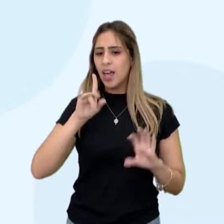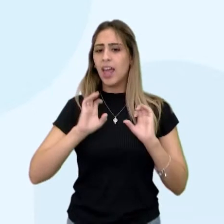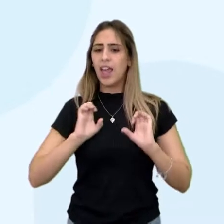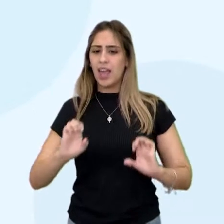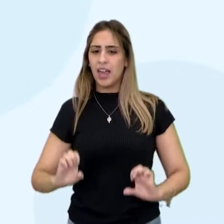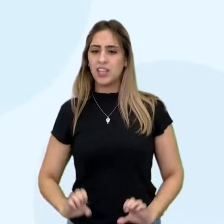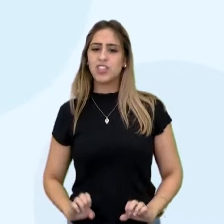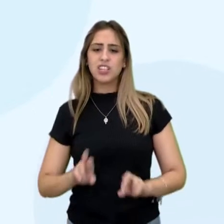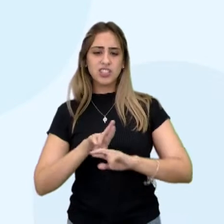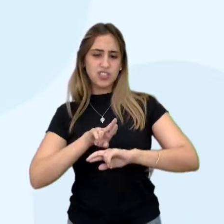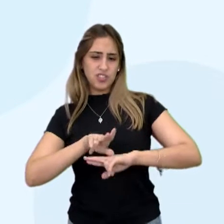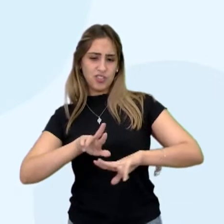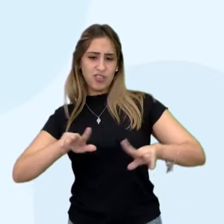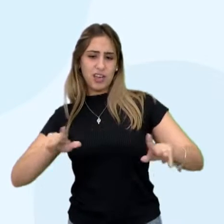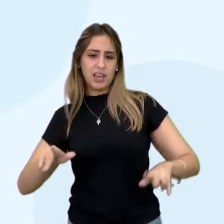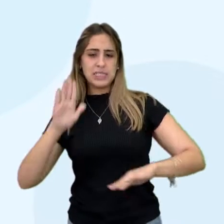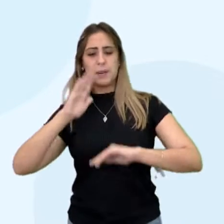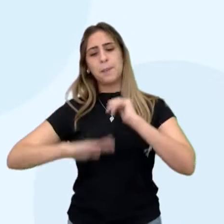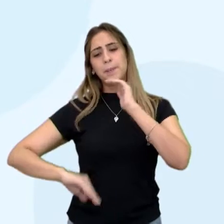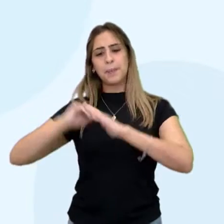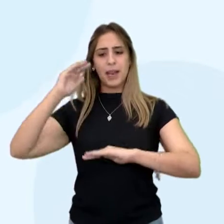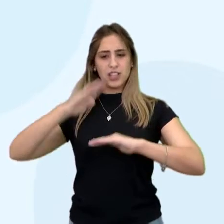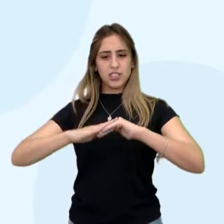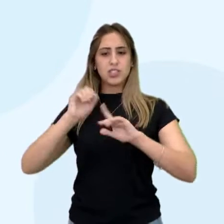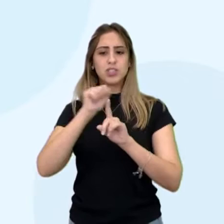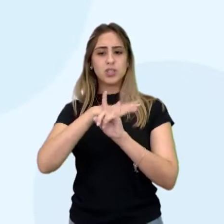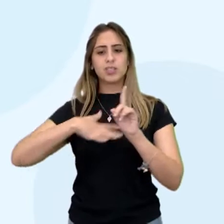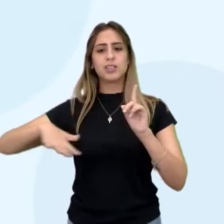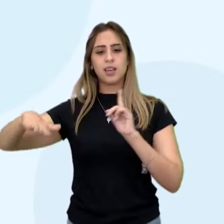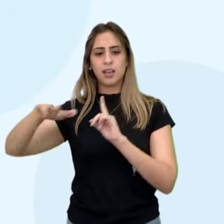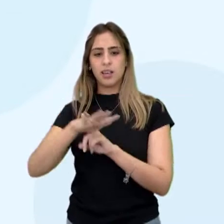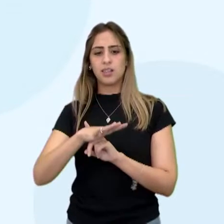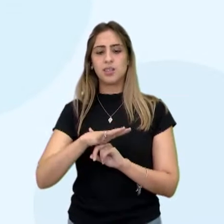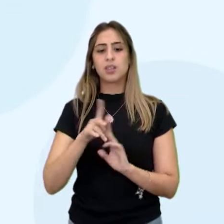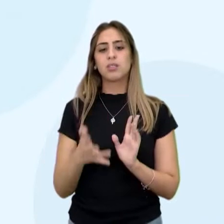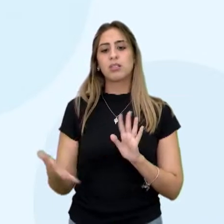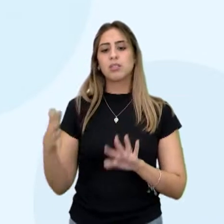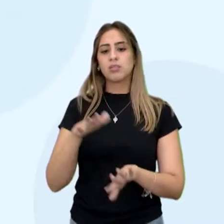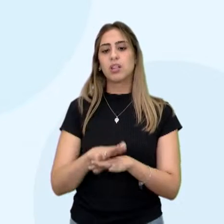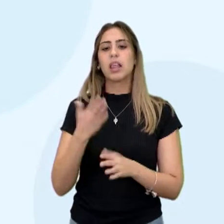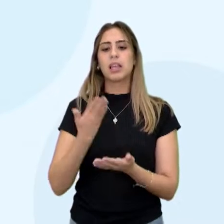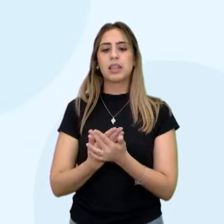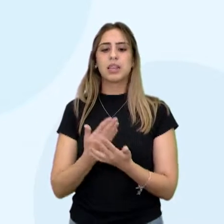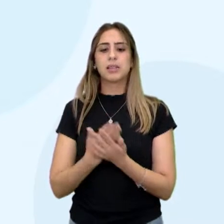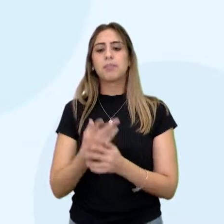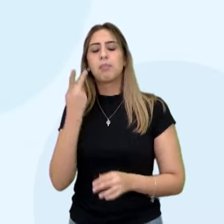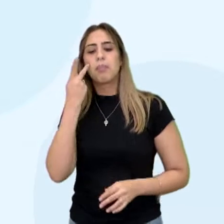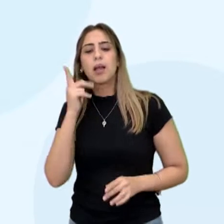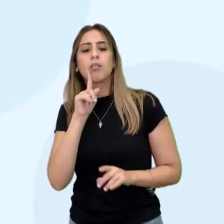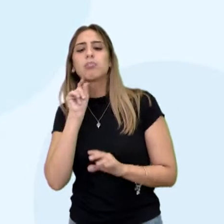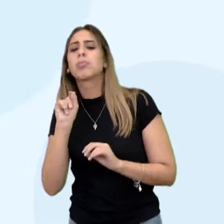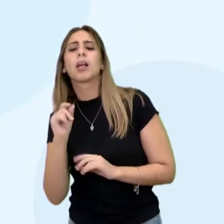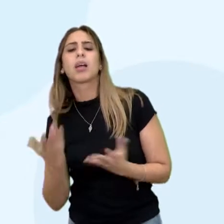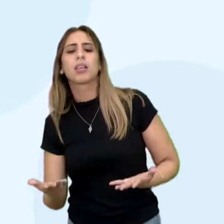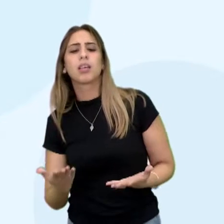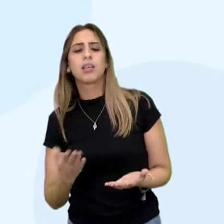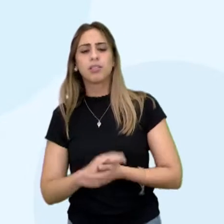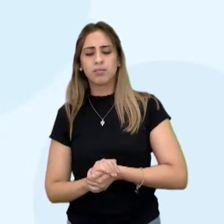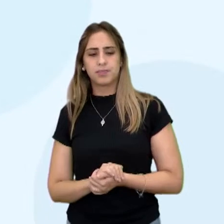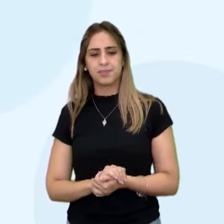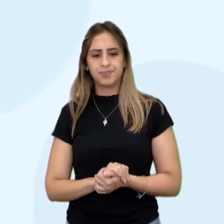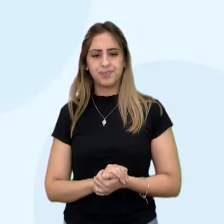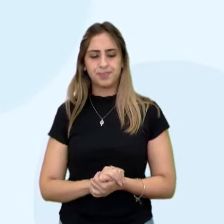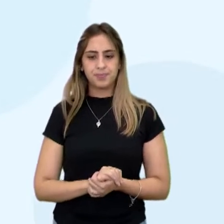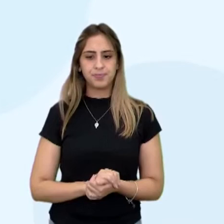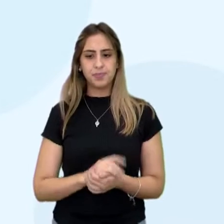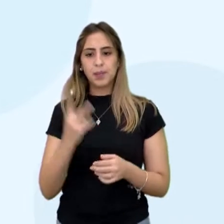reflexiva e ética nas diversas práticas sociais, incluindo as escolares. E para quê, pessoal?